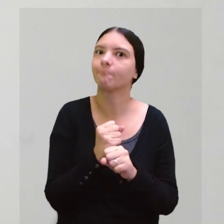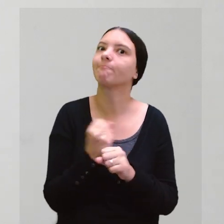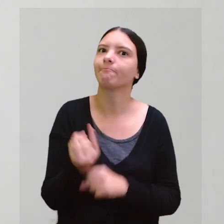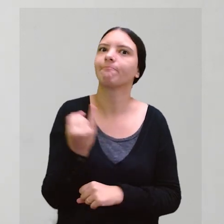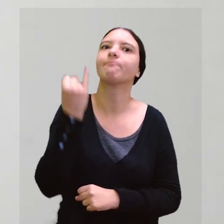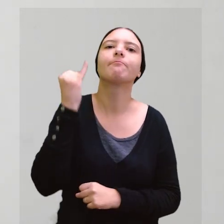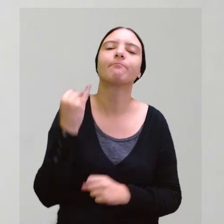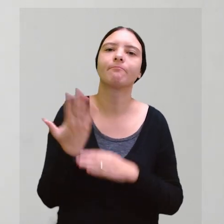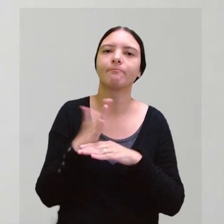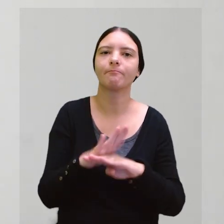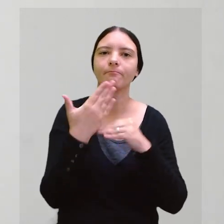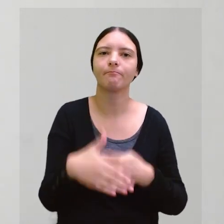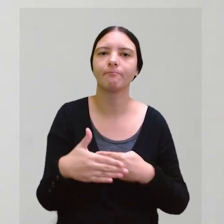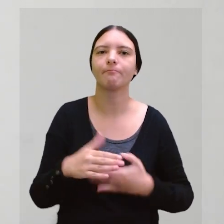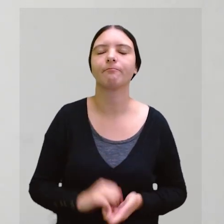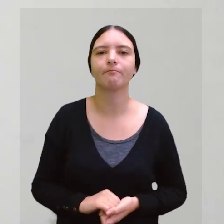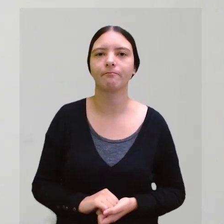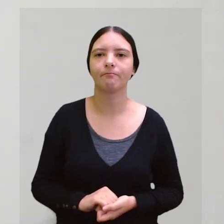bastante significativa para a prova. Né?